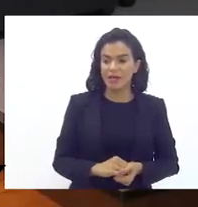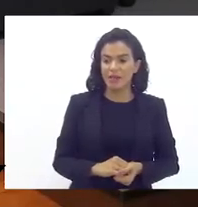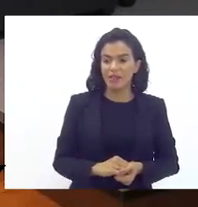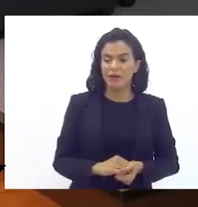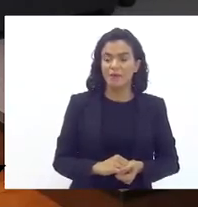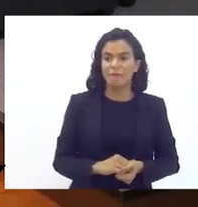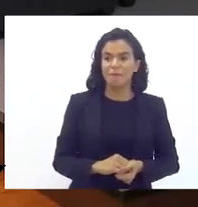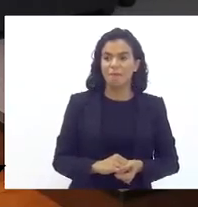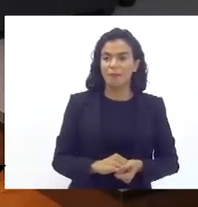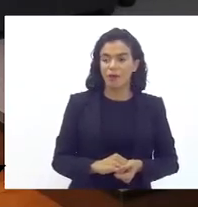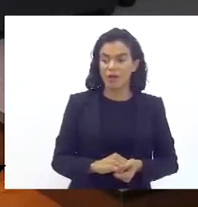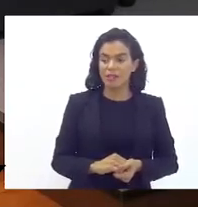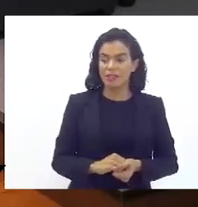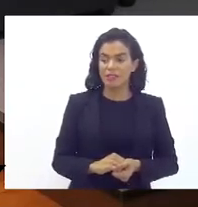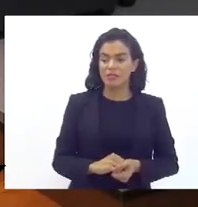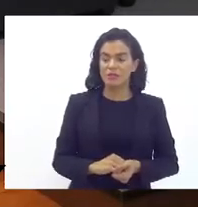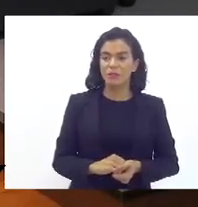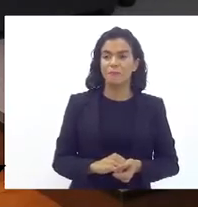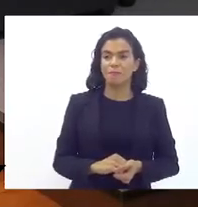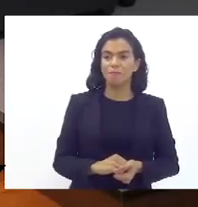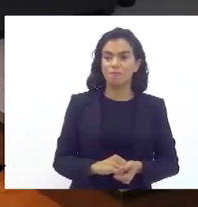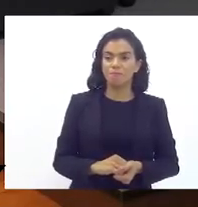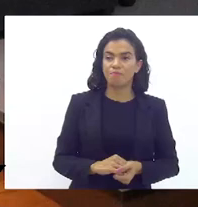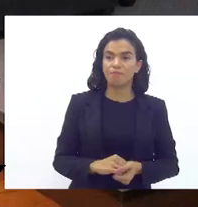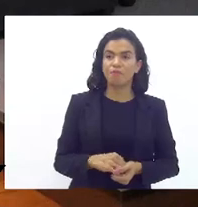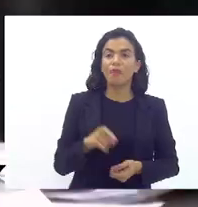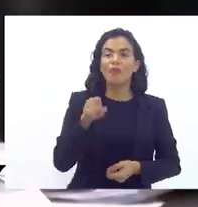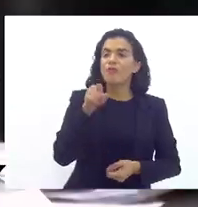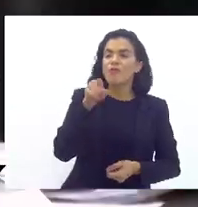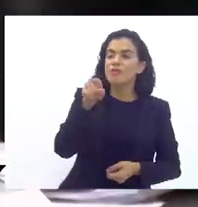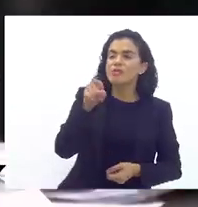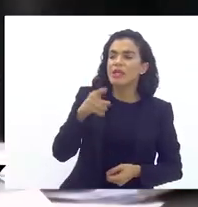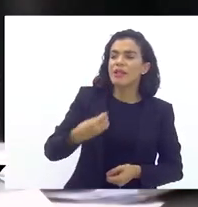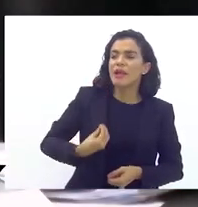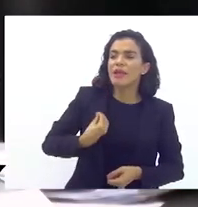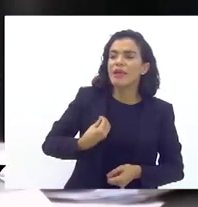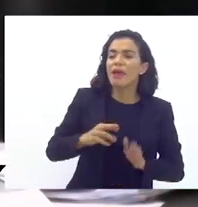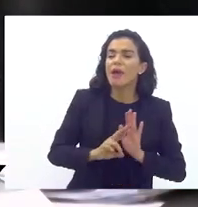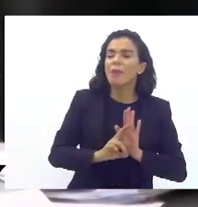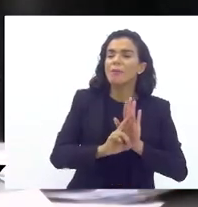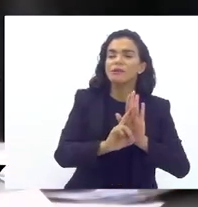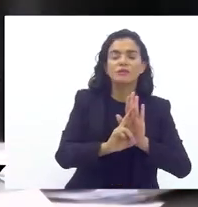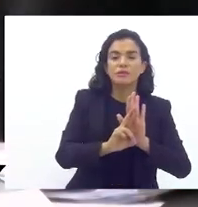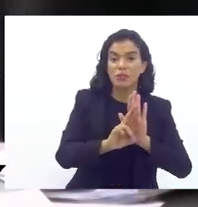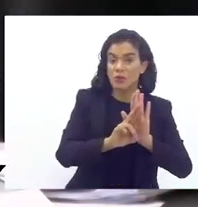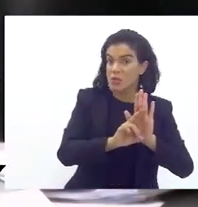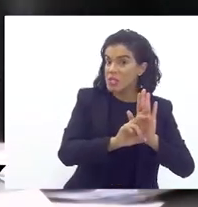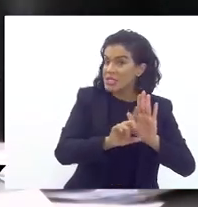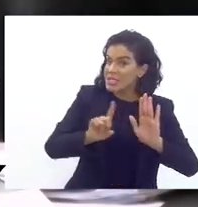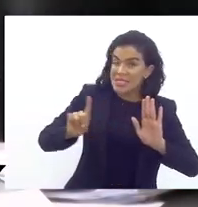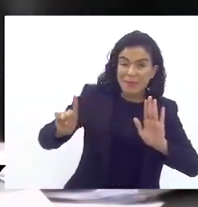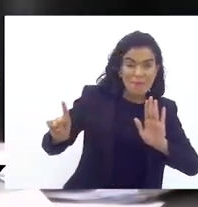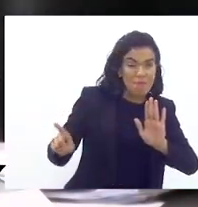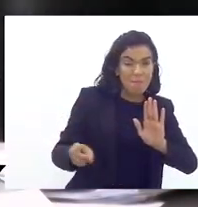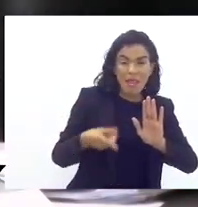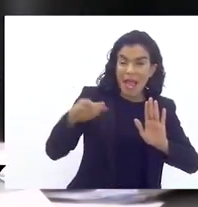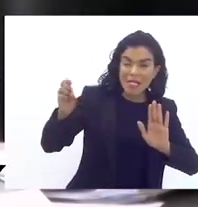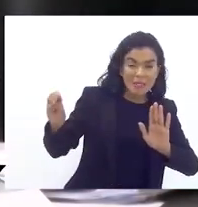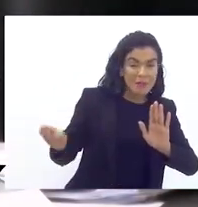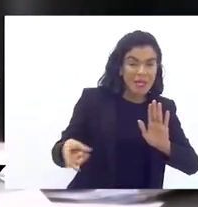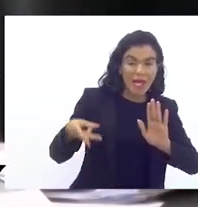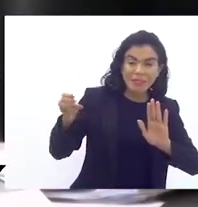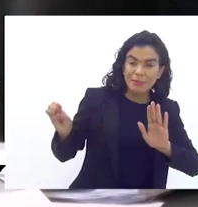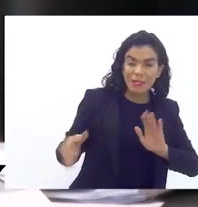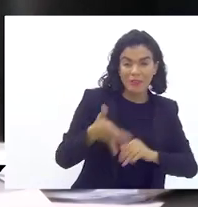antes de você falar dizer o seguinte você tá aqui representando centenas e centenas de pessoas que